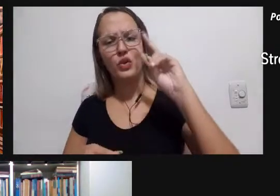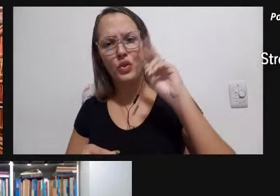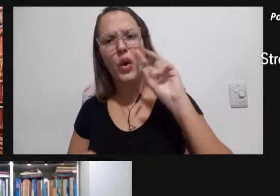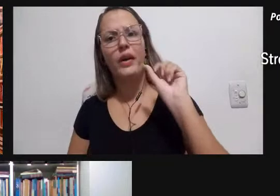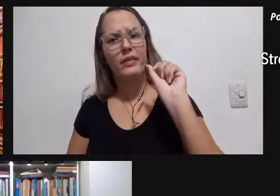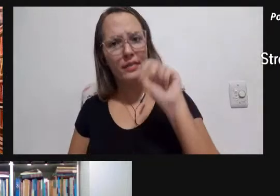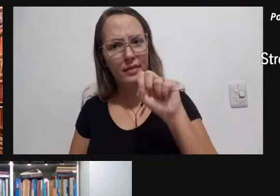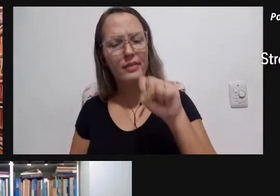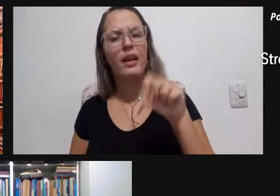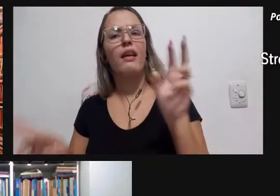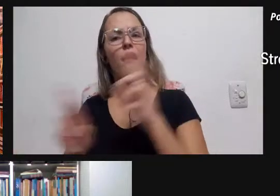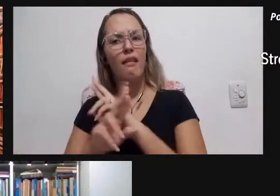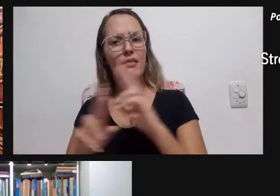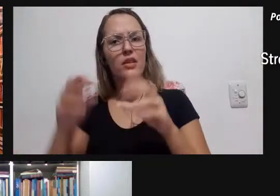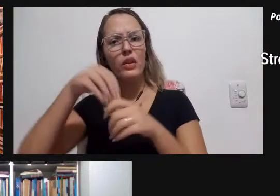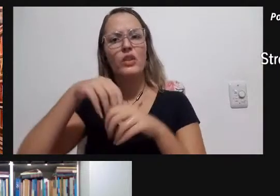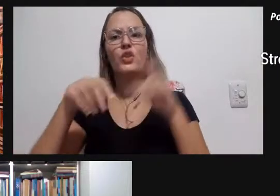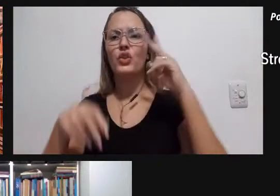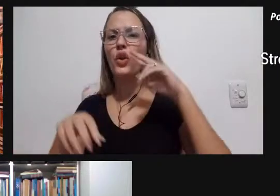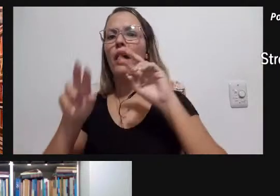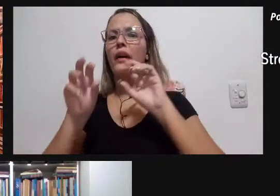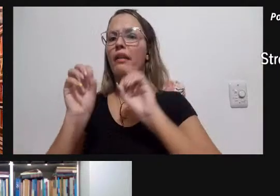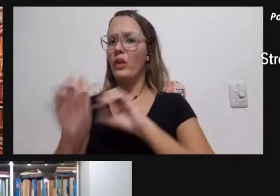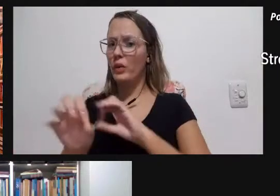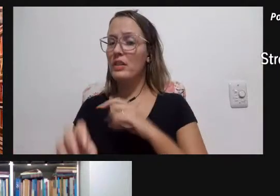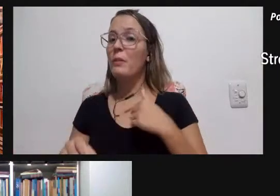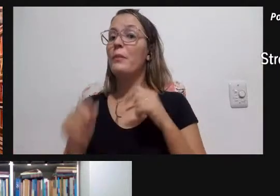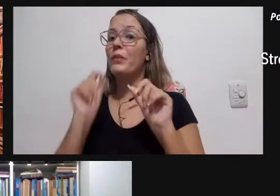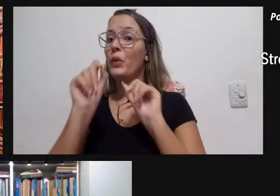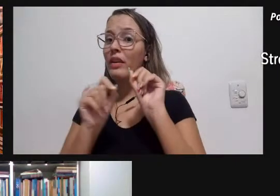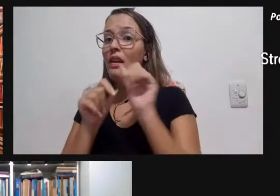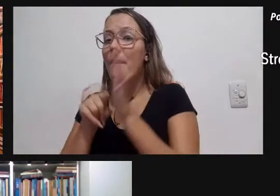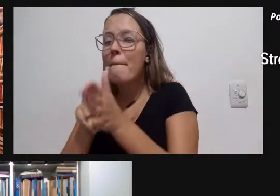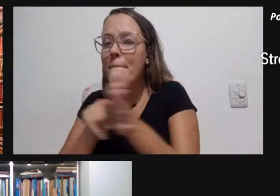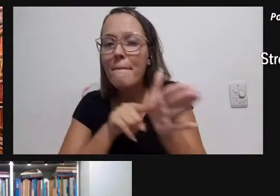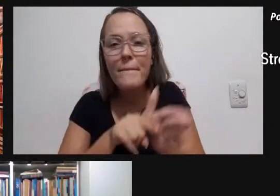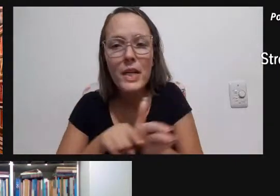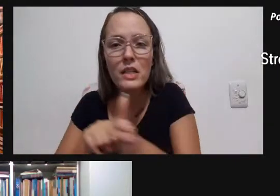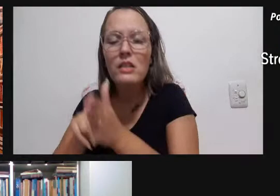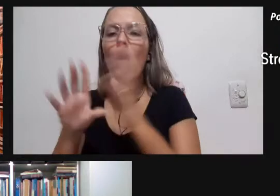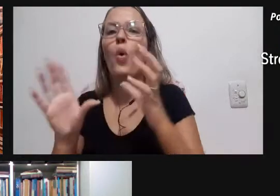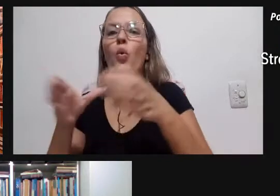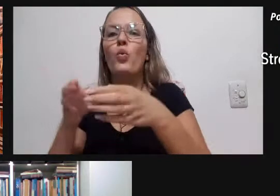educação, que analisou um conjunto de